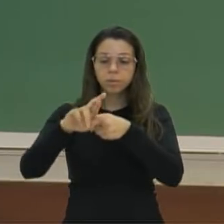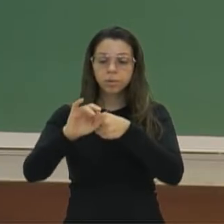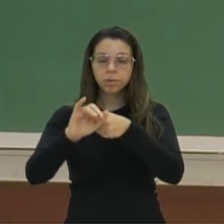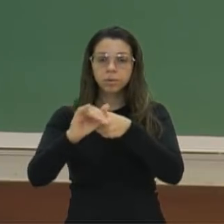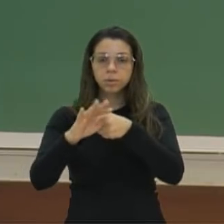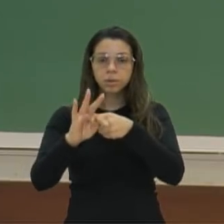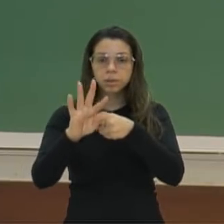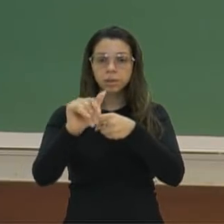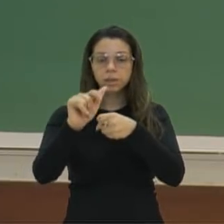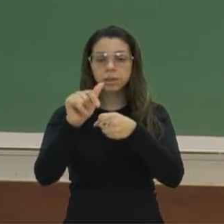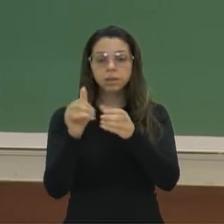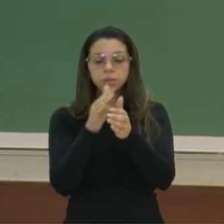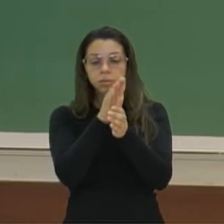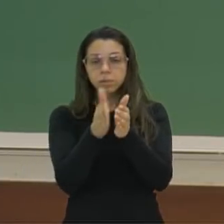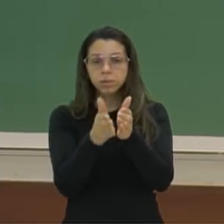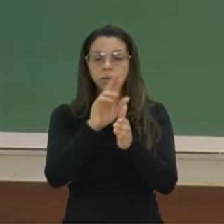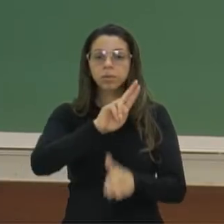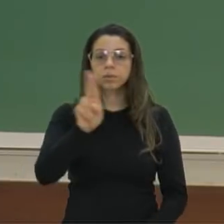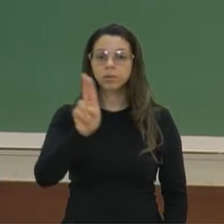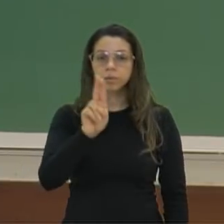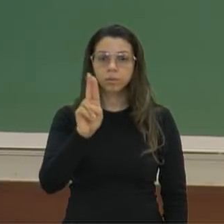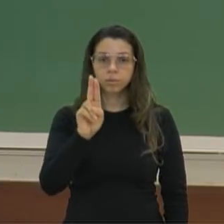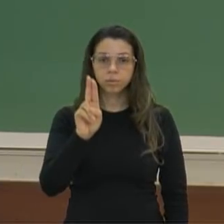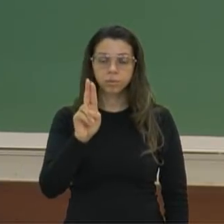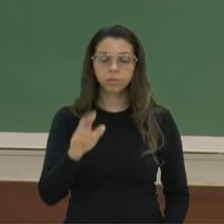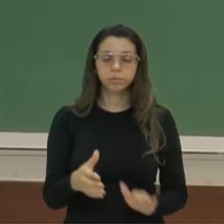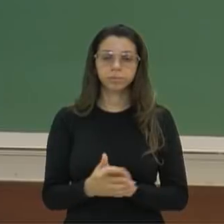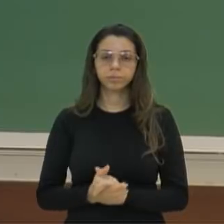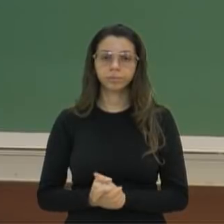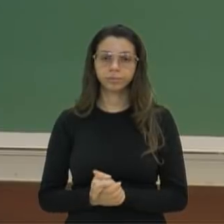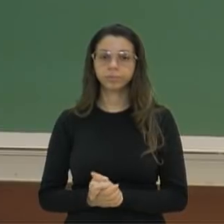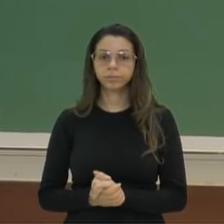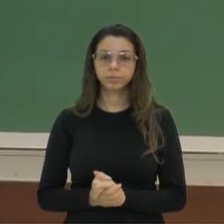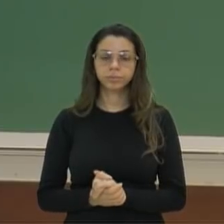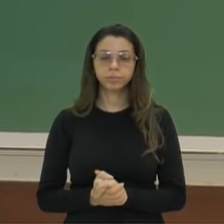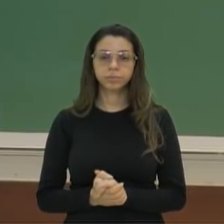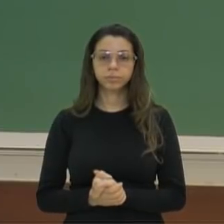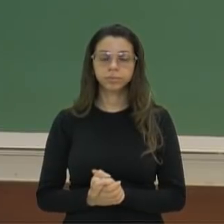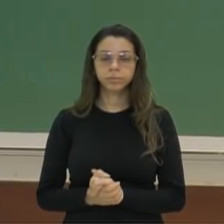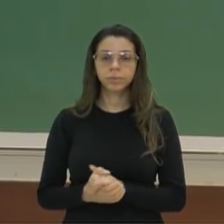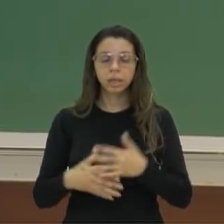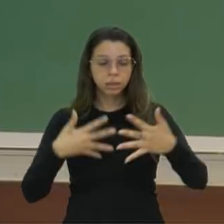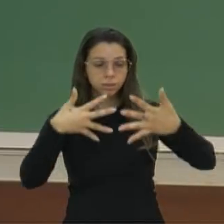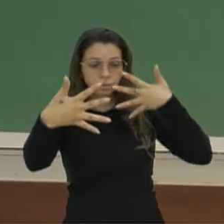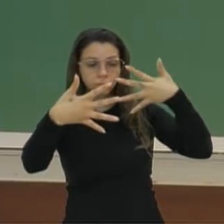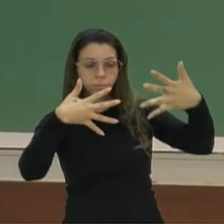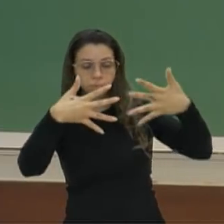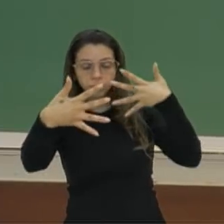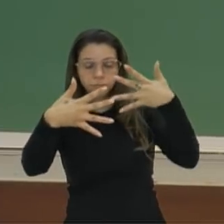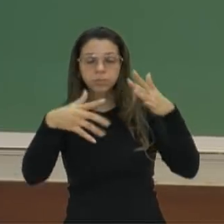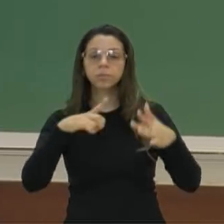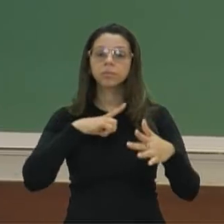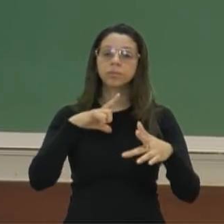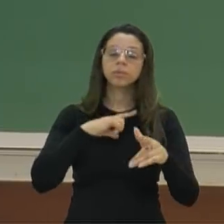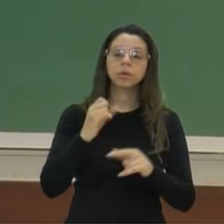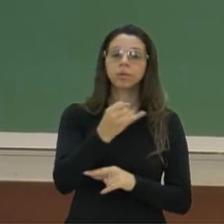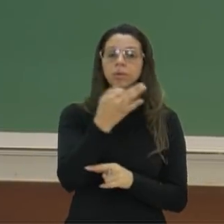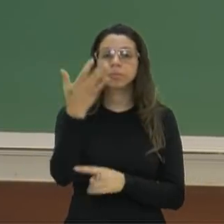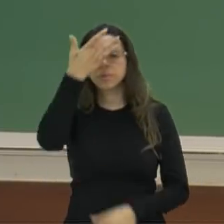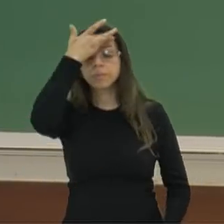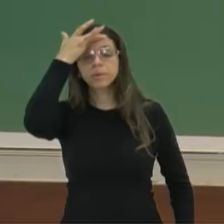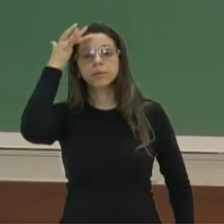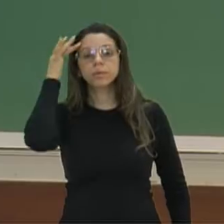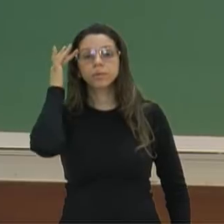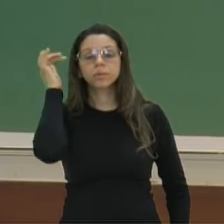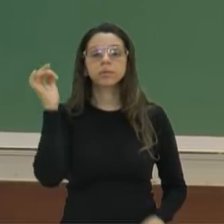uma região do nosso olho, como o nome já diz, cristalina, transparente. E em algumas pessoas ela vai